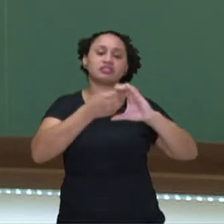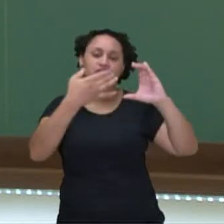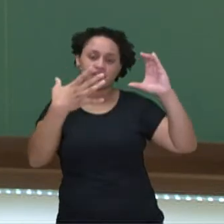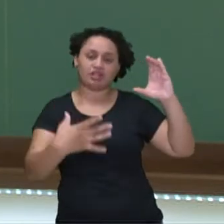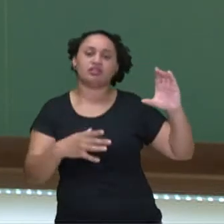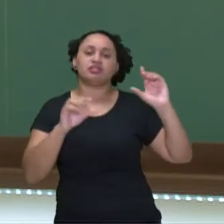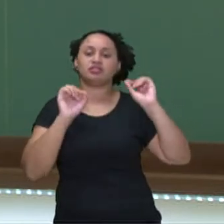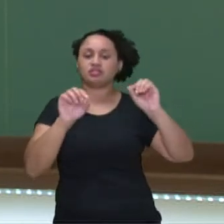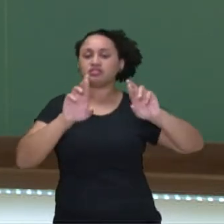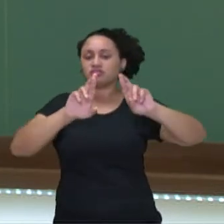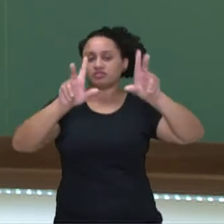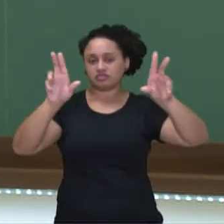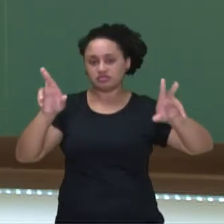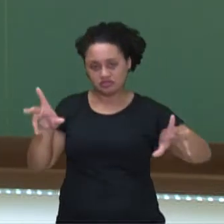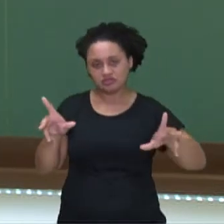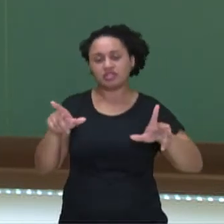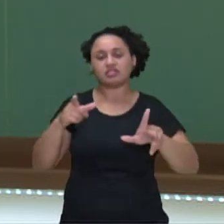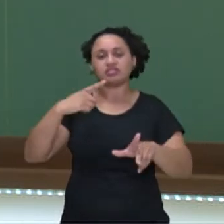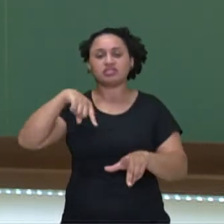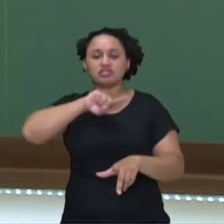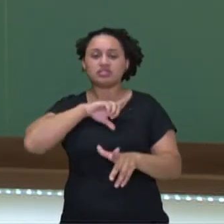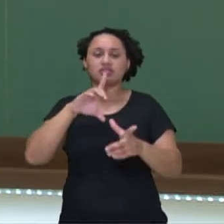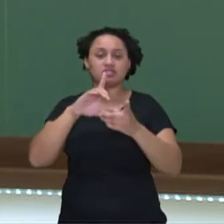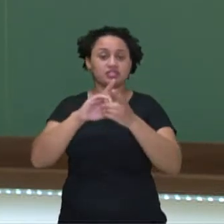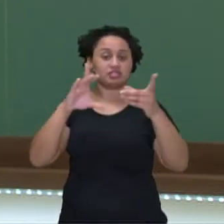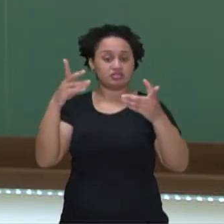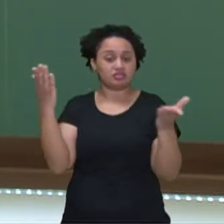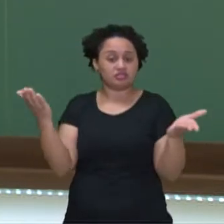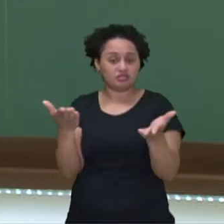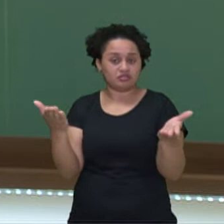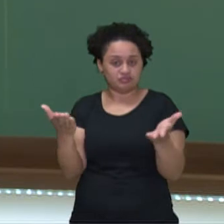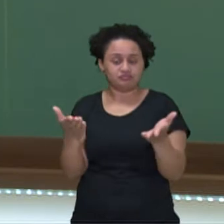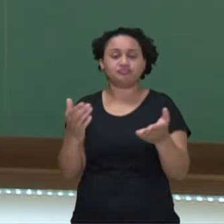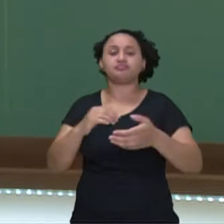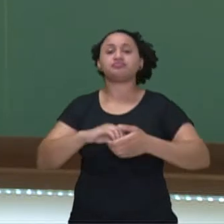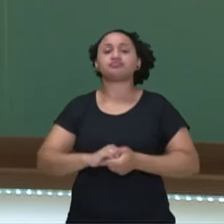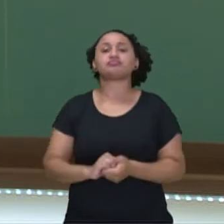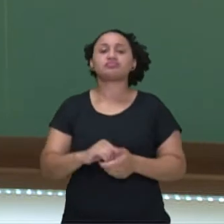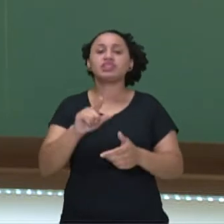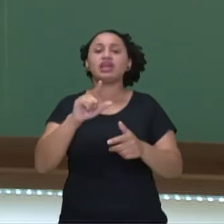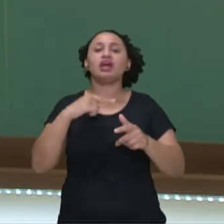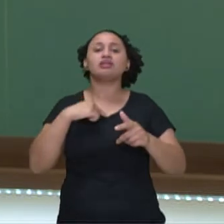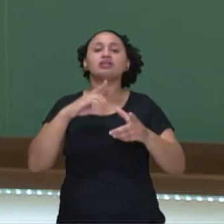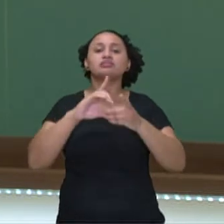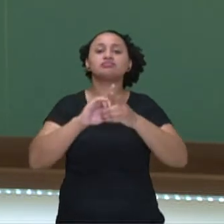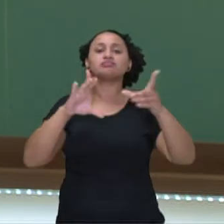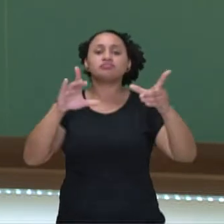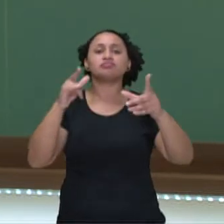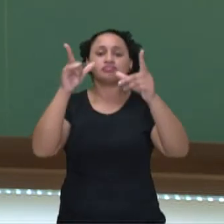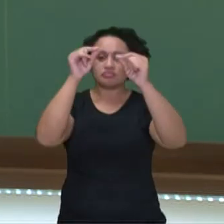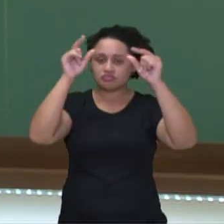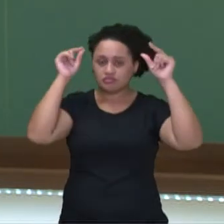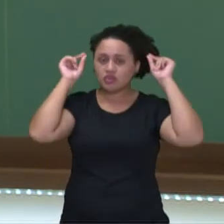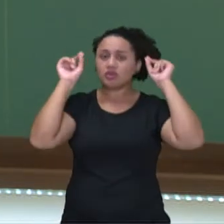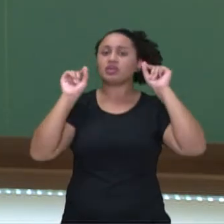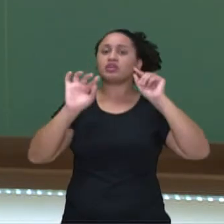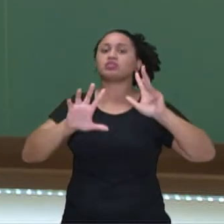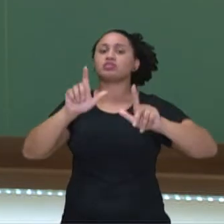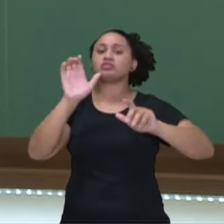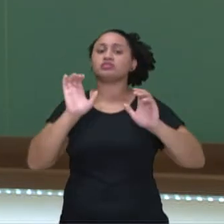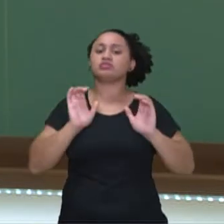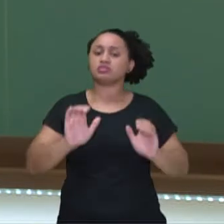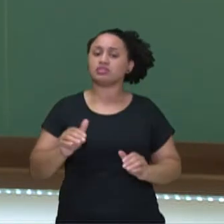características diferentes da nossa democracia hoje. A democracia grega era uma democracia